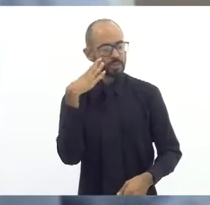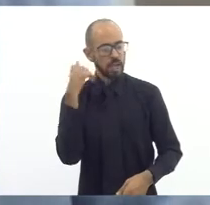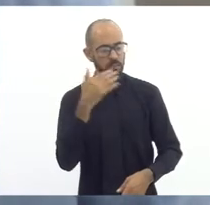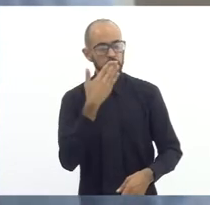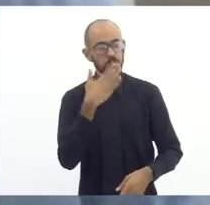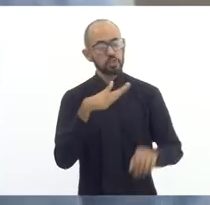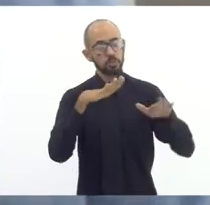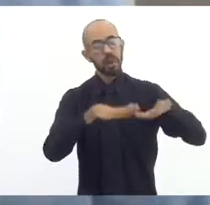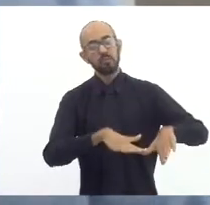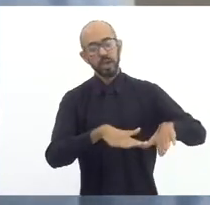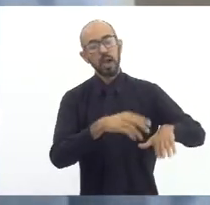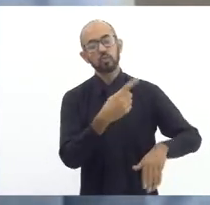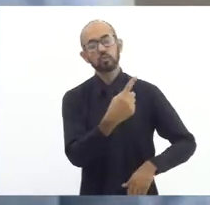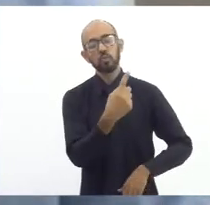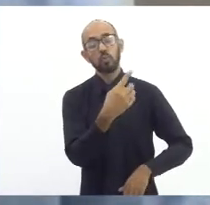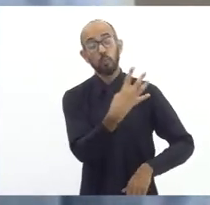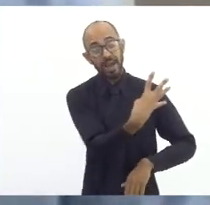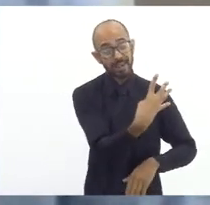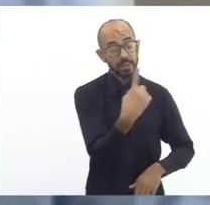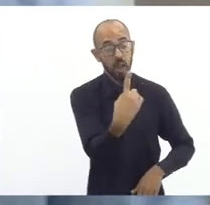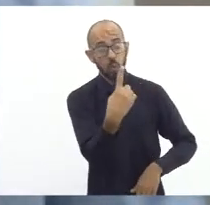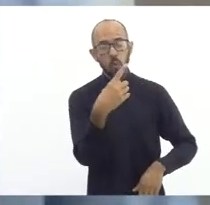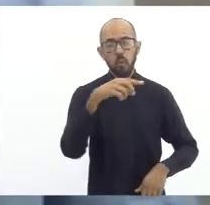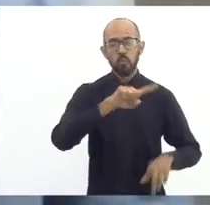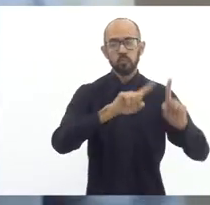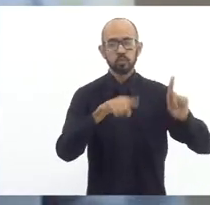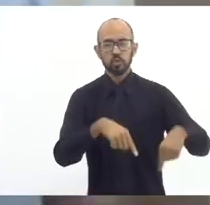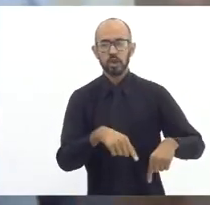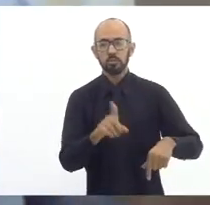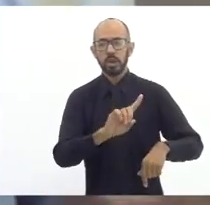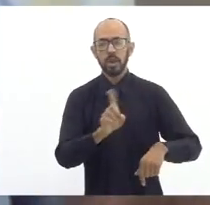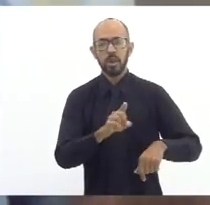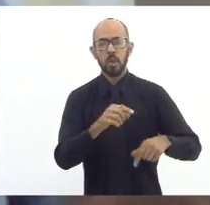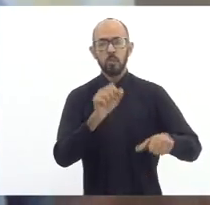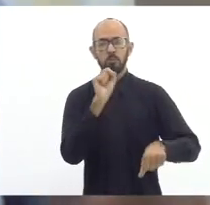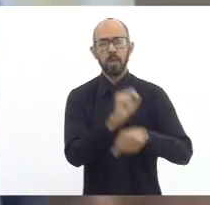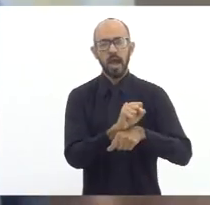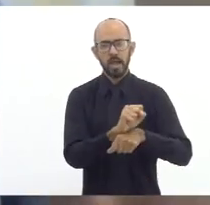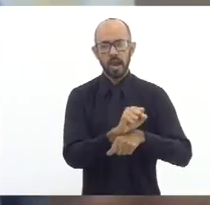dos 41 para que não possa interromper a